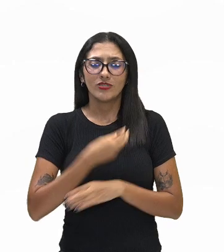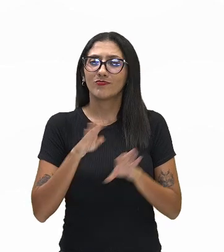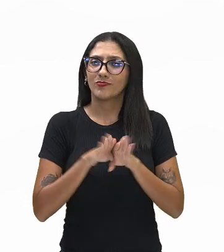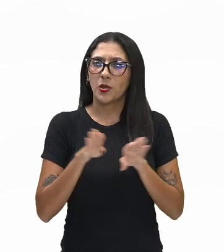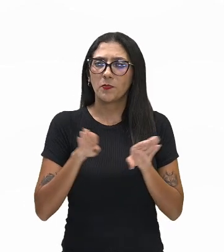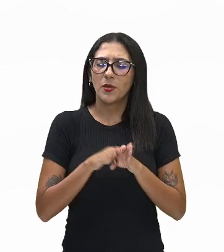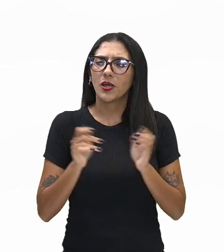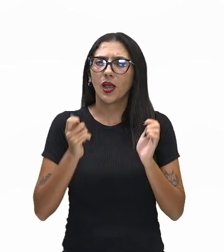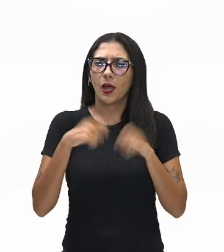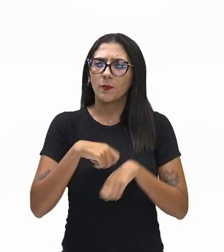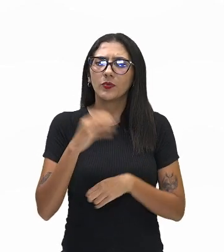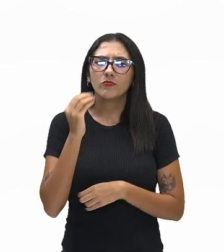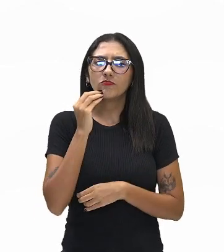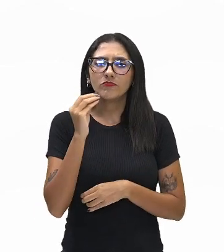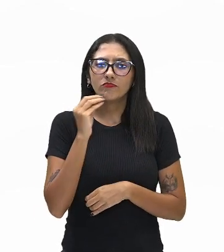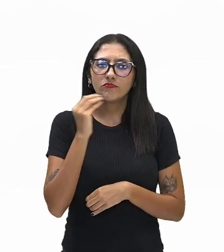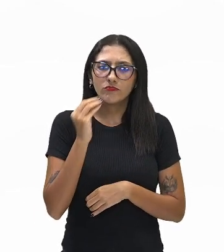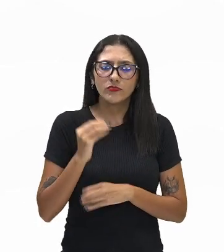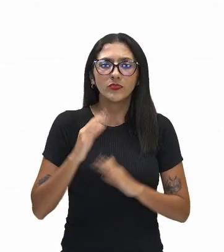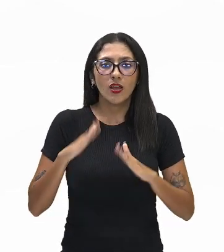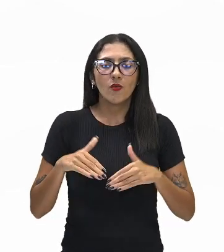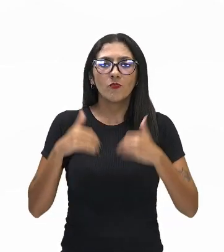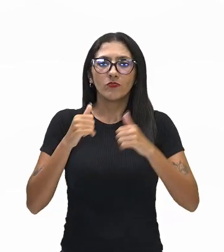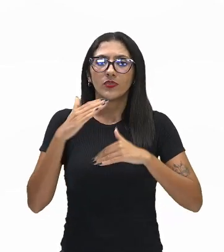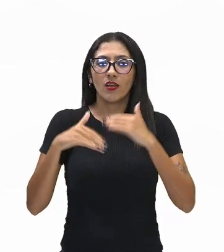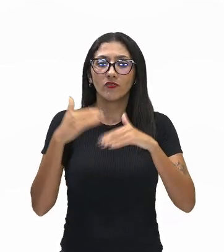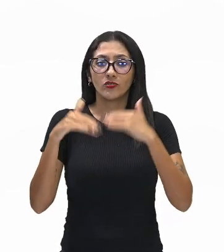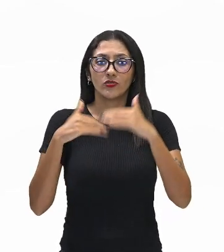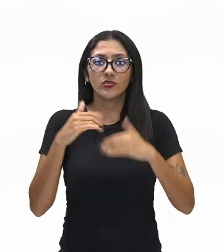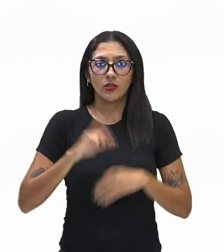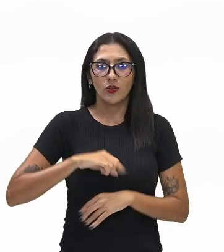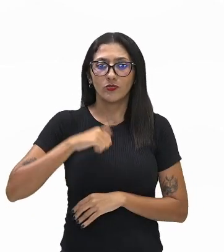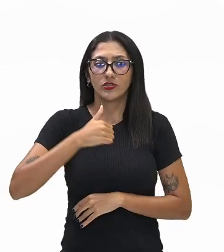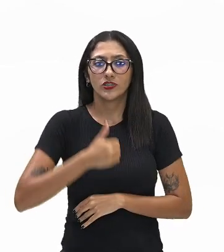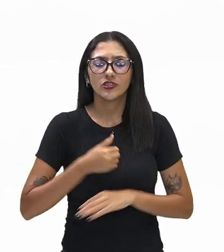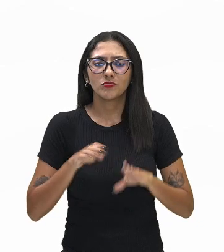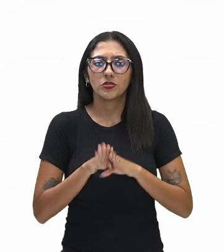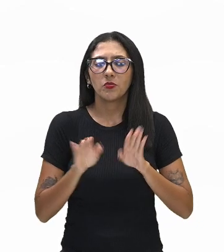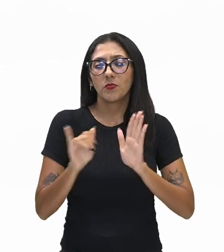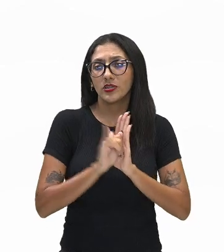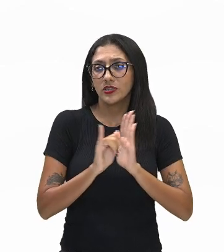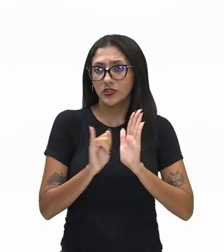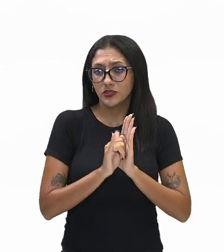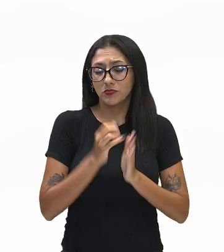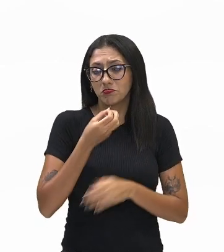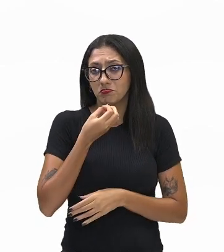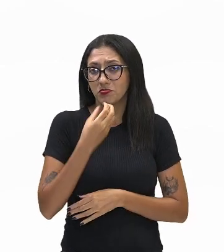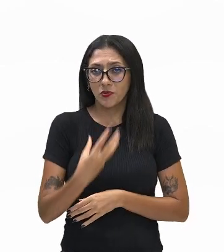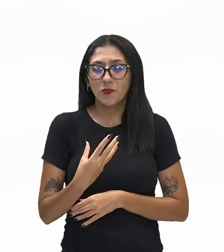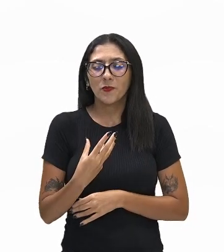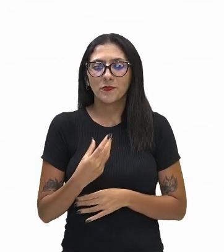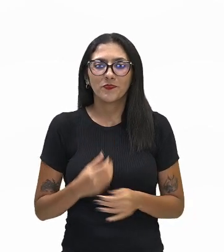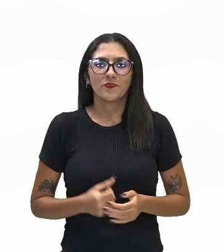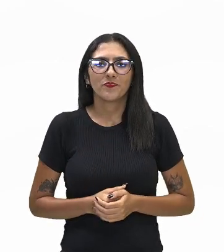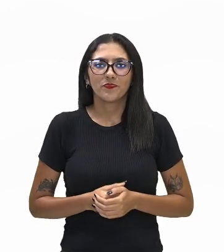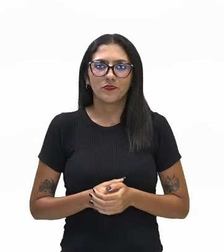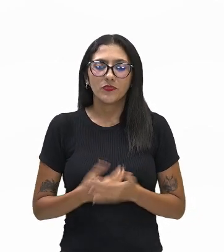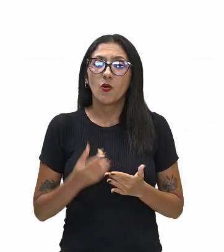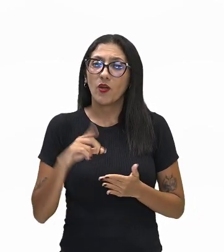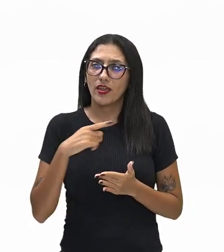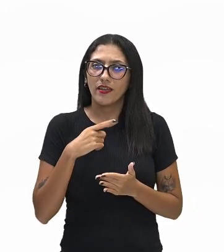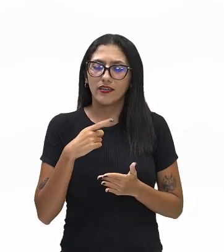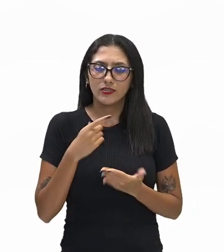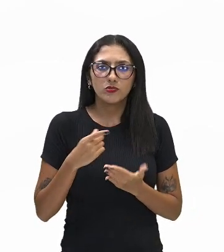proporcionar a construção de uma autoestima e identidades positivas. Então, esta foi a conclusão que